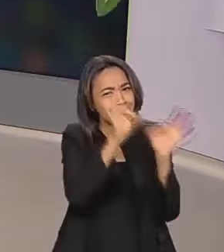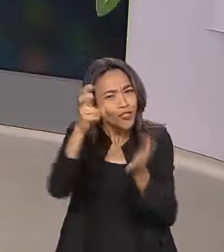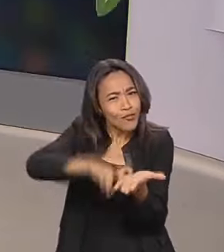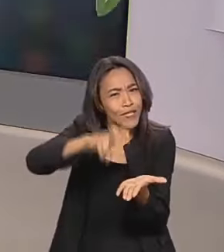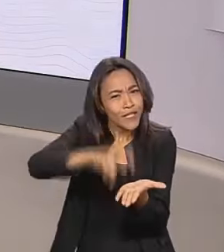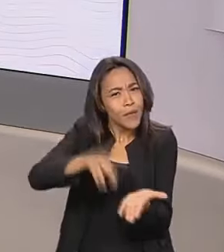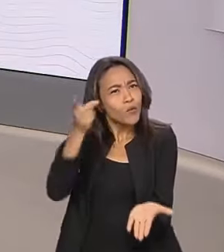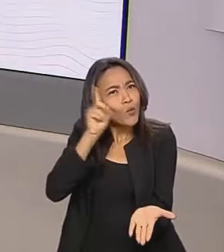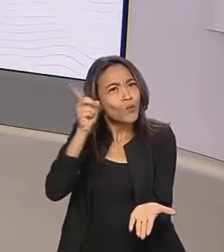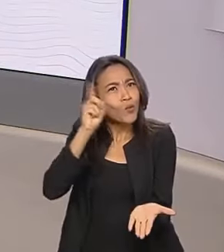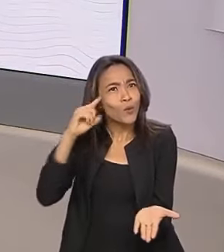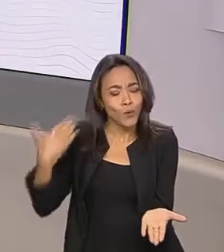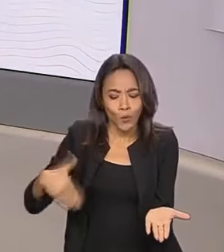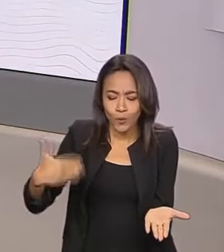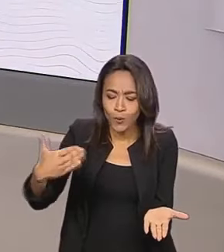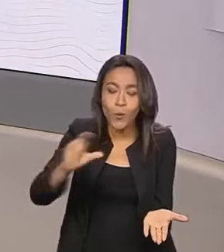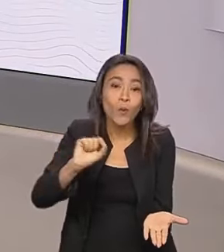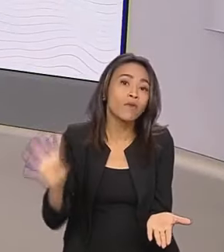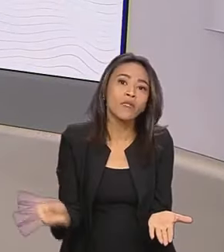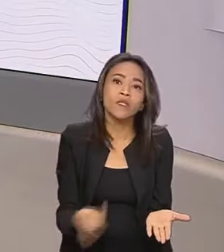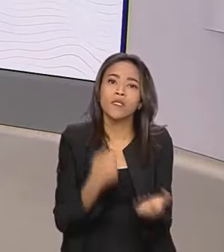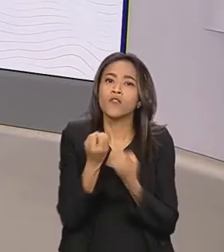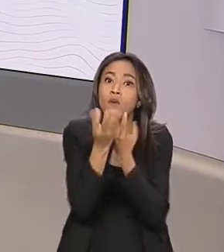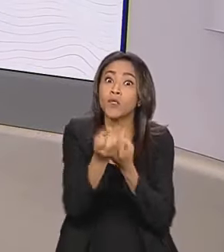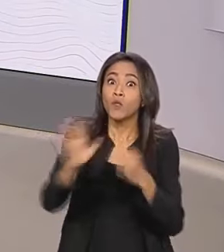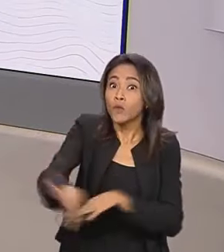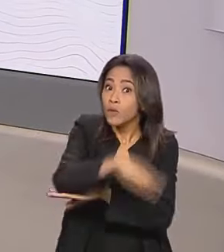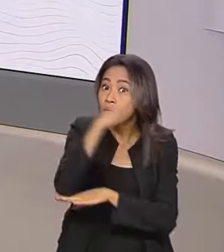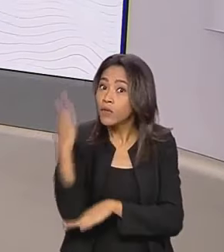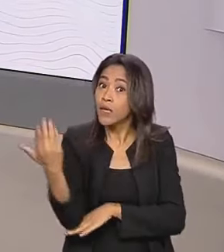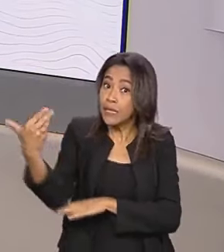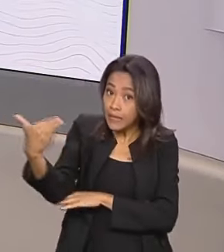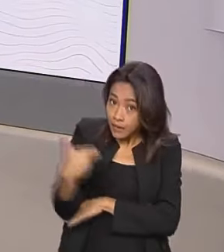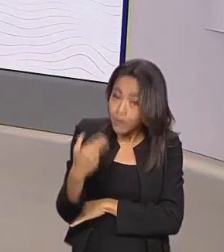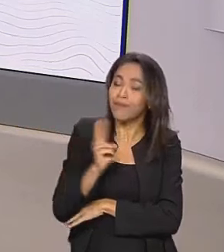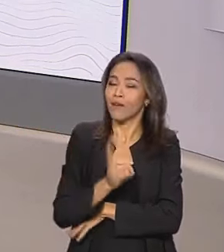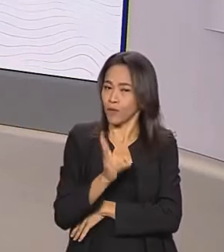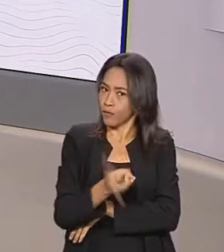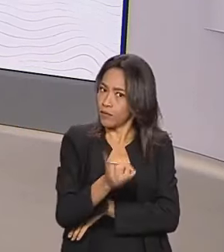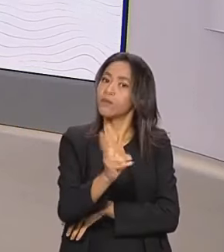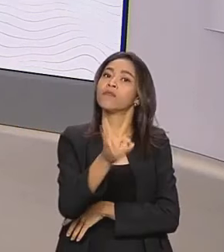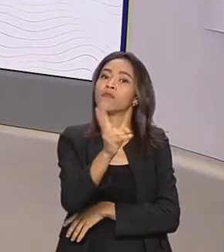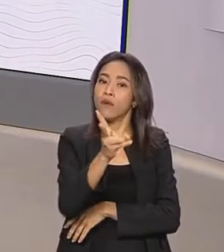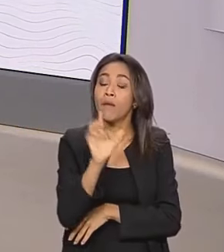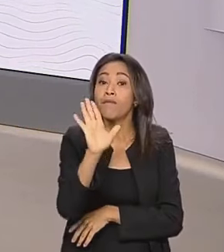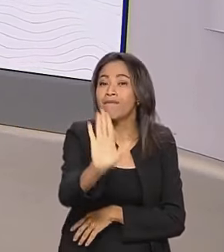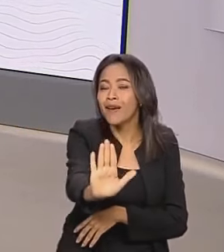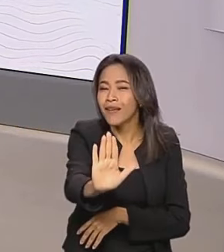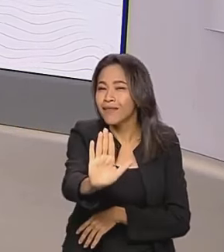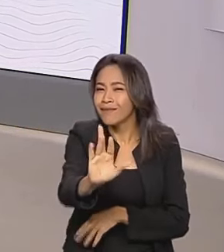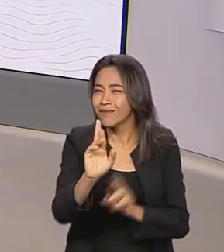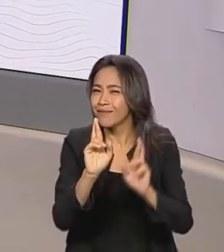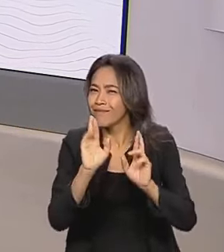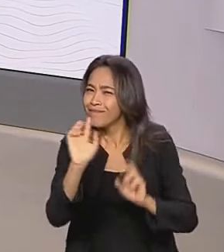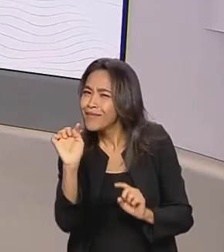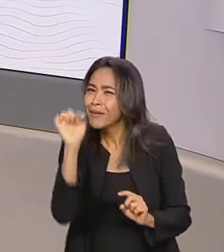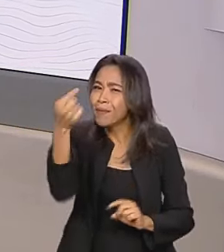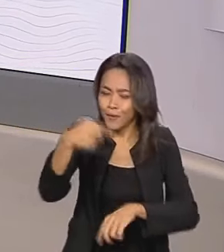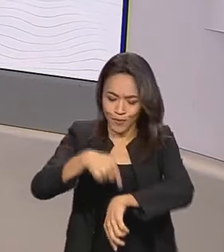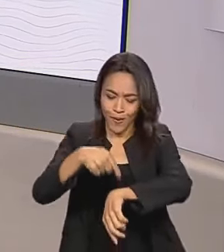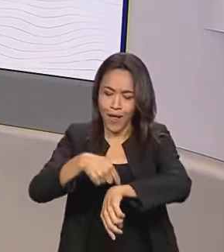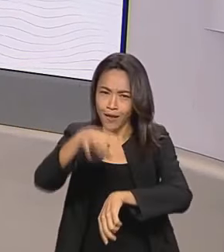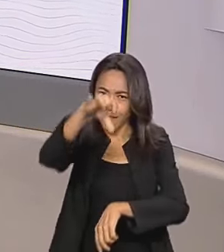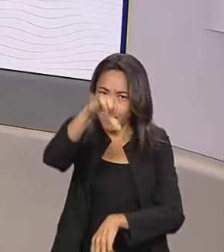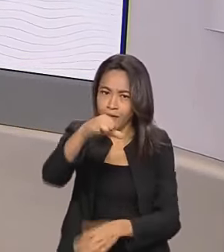manhãs antecipando o que vai ser notícia no dia isso vai continuar acontecendo só que um pouco mais tarde às